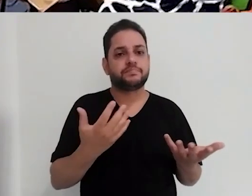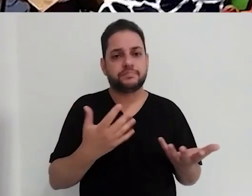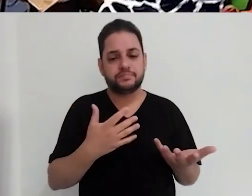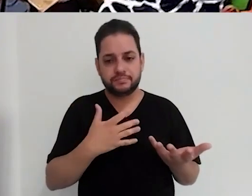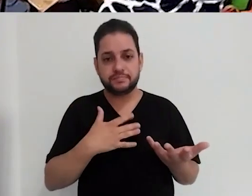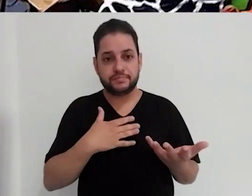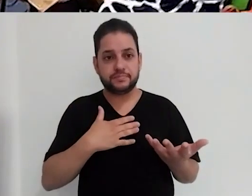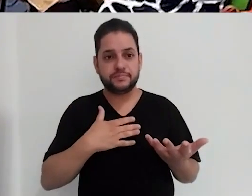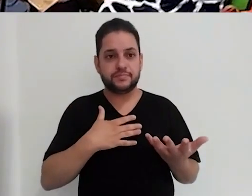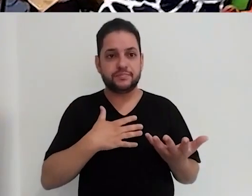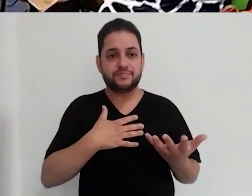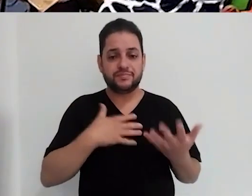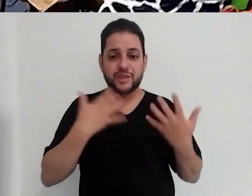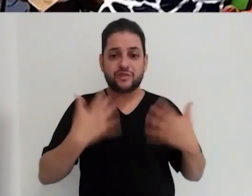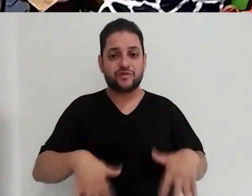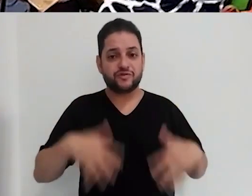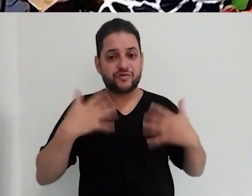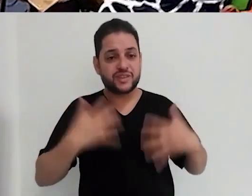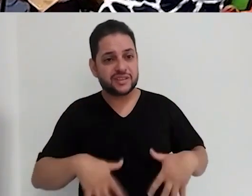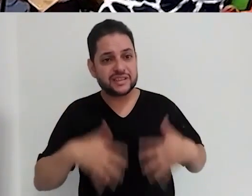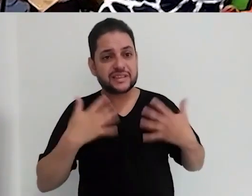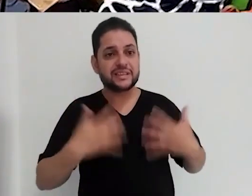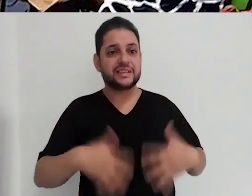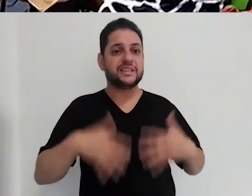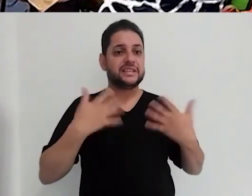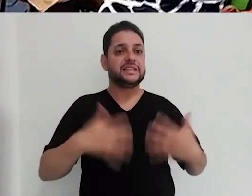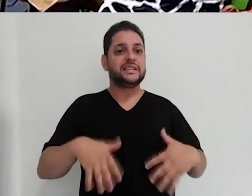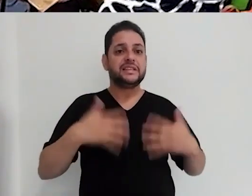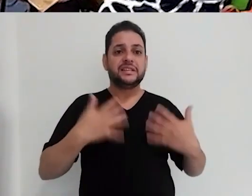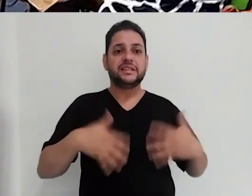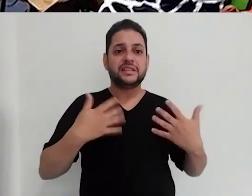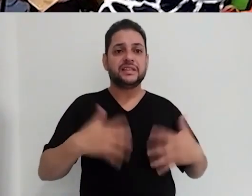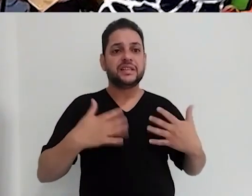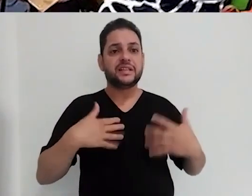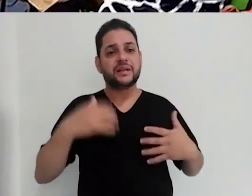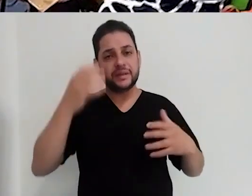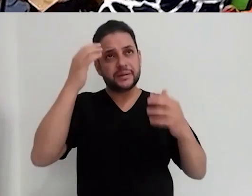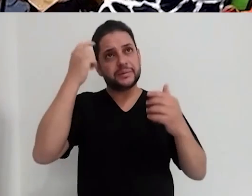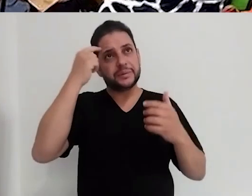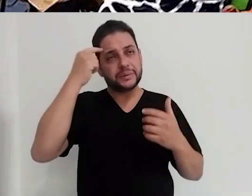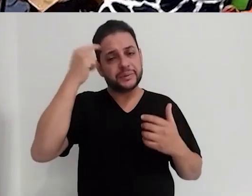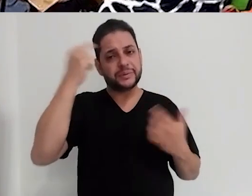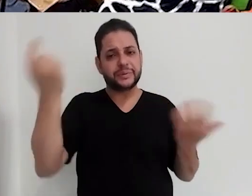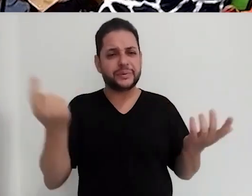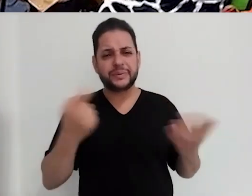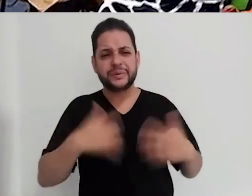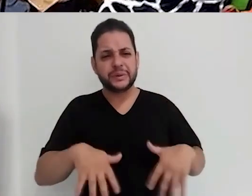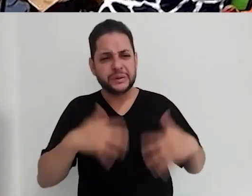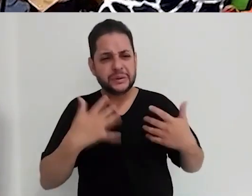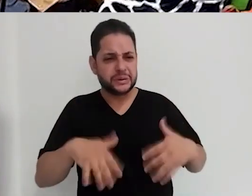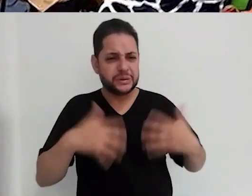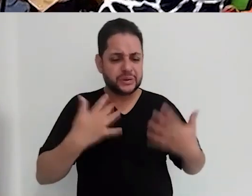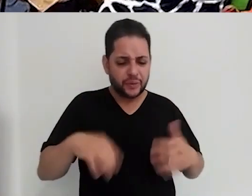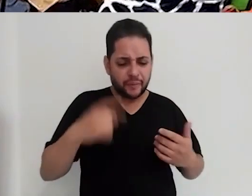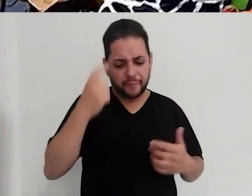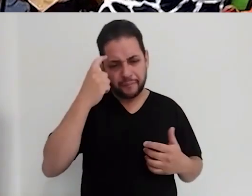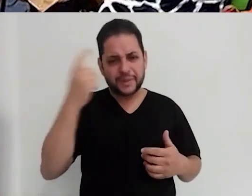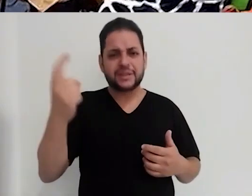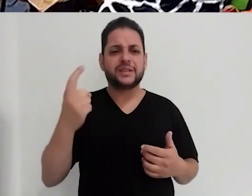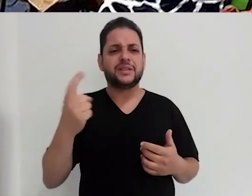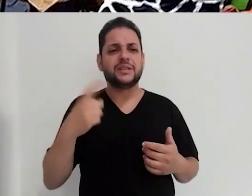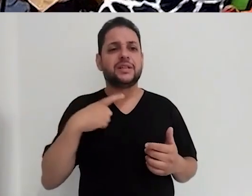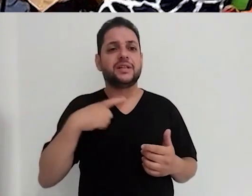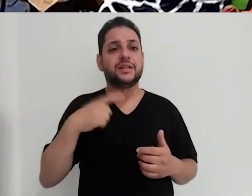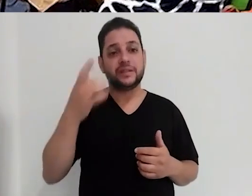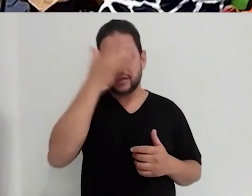me aflige e toma bastante do meu tempo e da minha cabeça, porque quando a gente pensa para as pessoas aqui